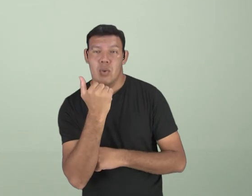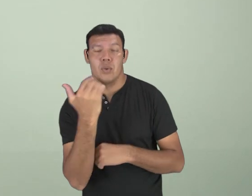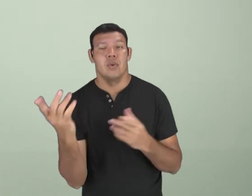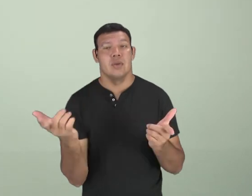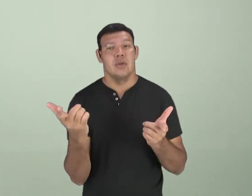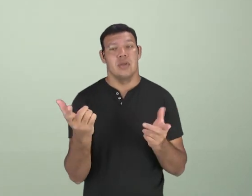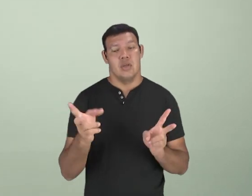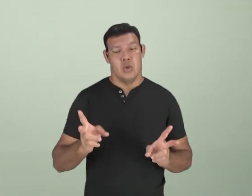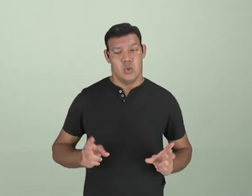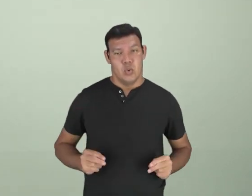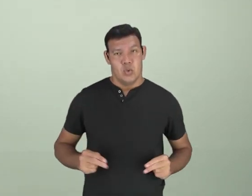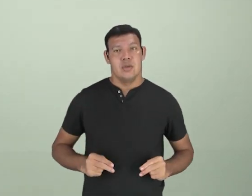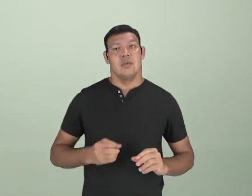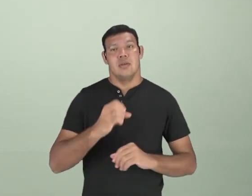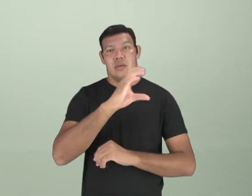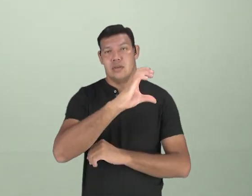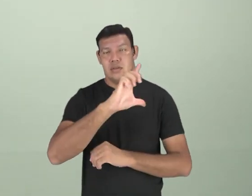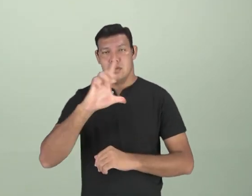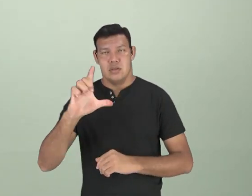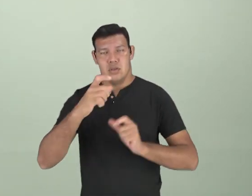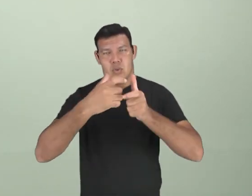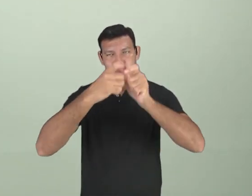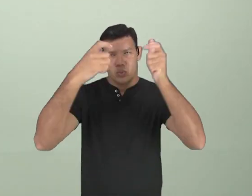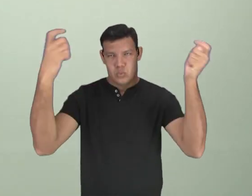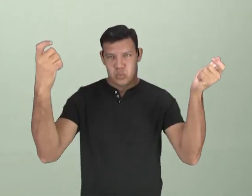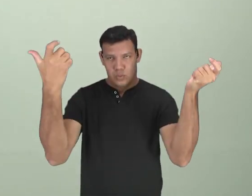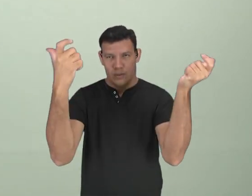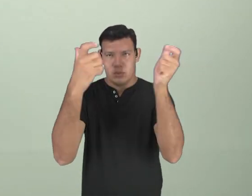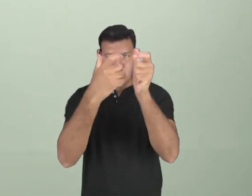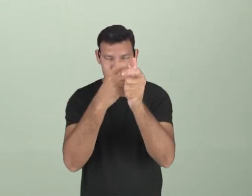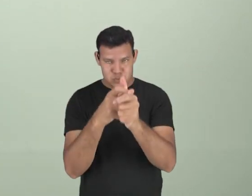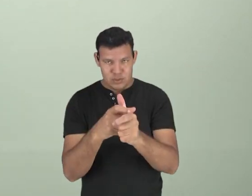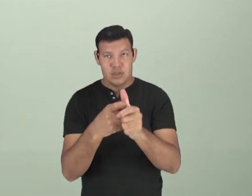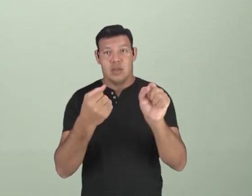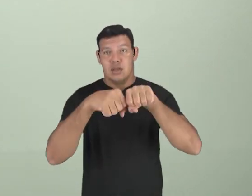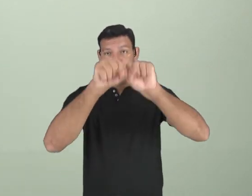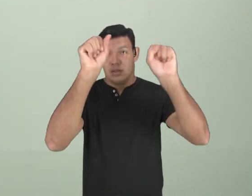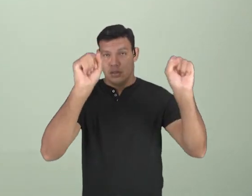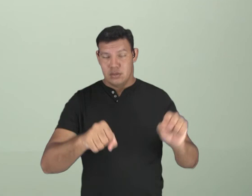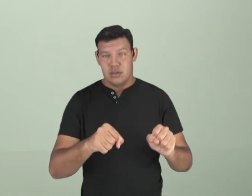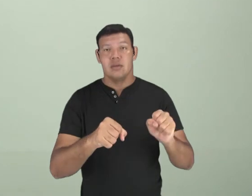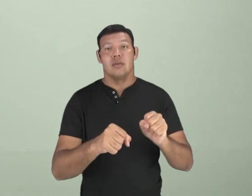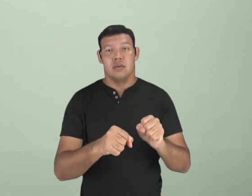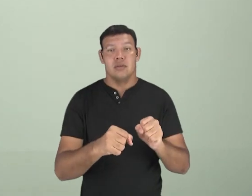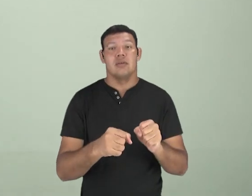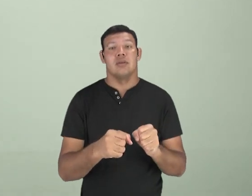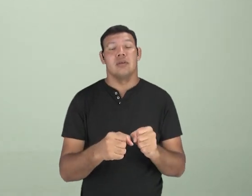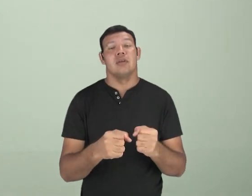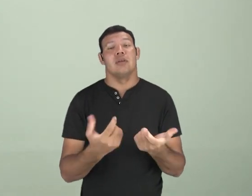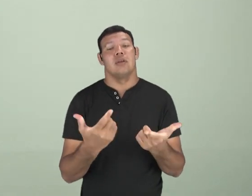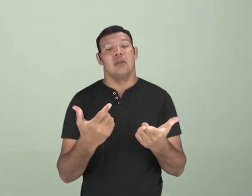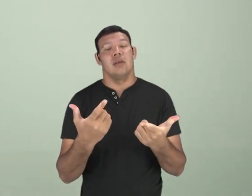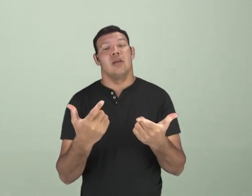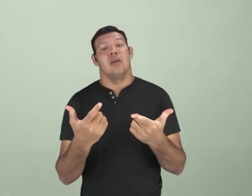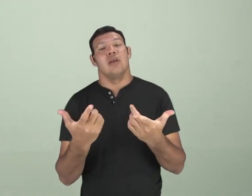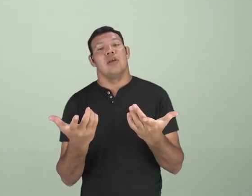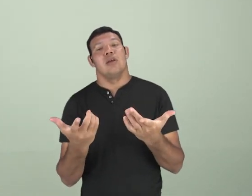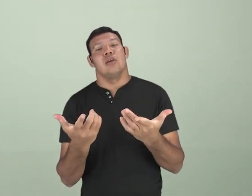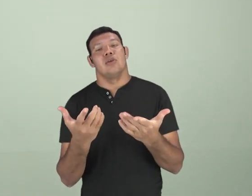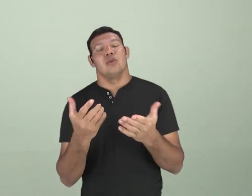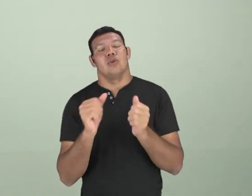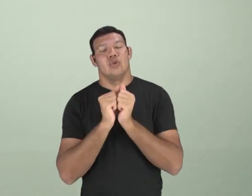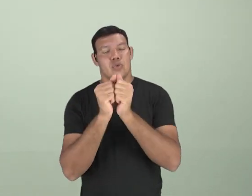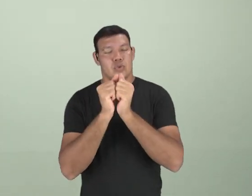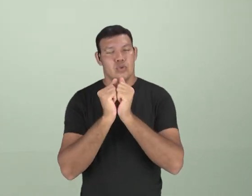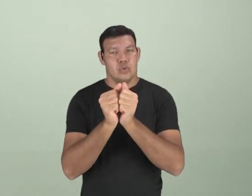são os nutrientes, a classificação de macro e micro, quais são os sistemas que trabalham em conjunto para fazer, né, essa